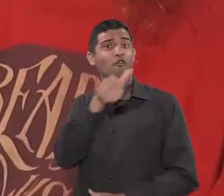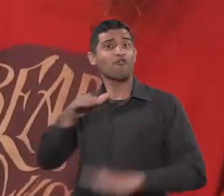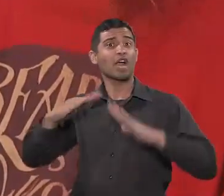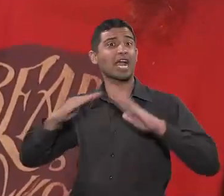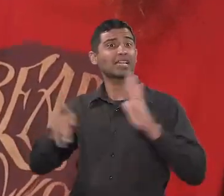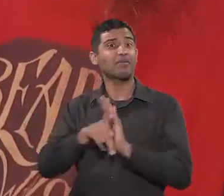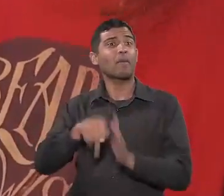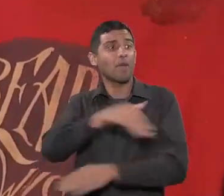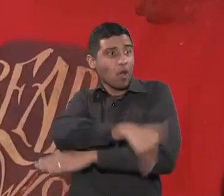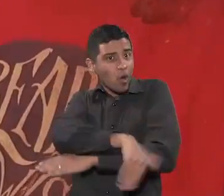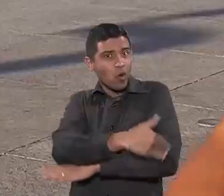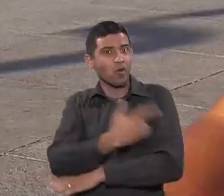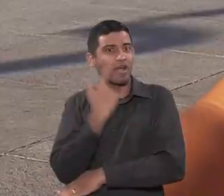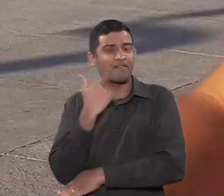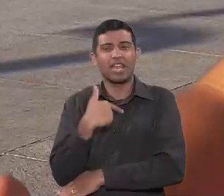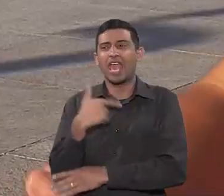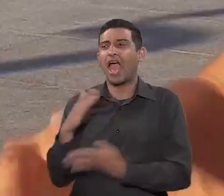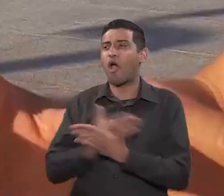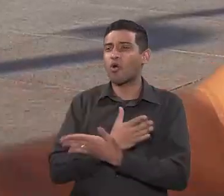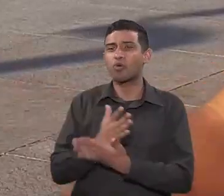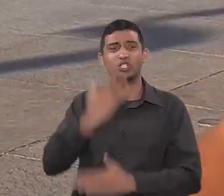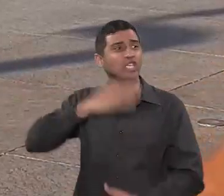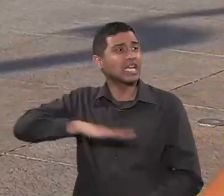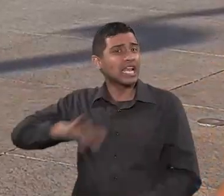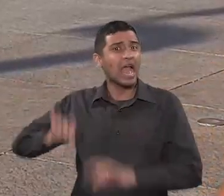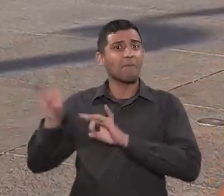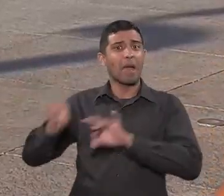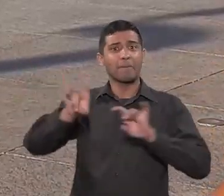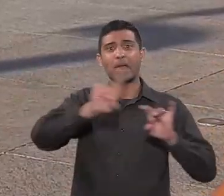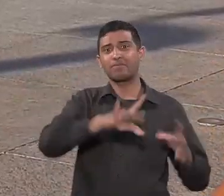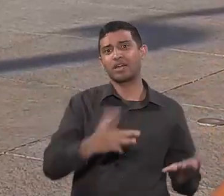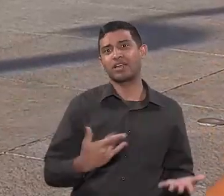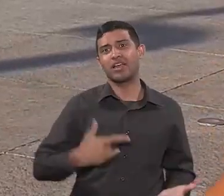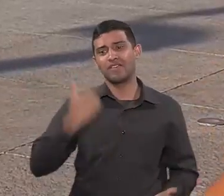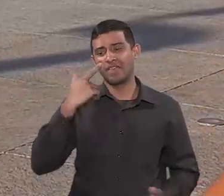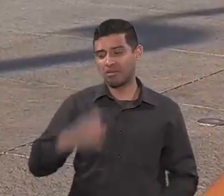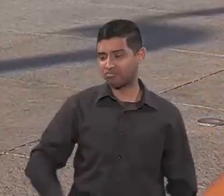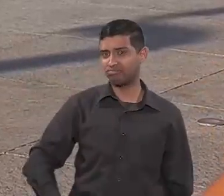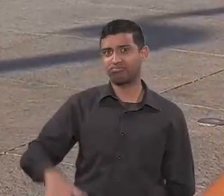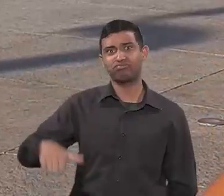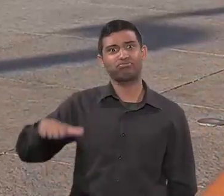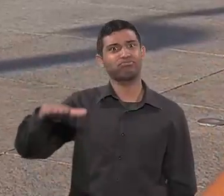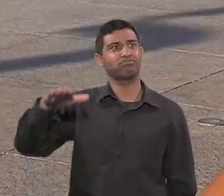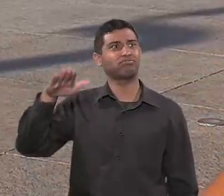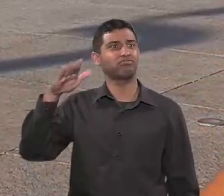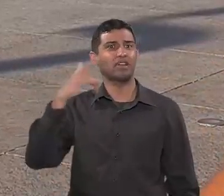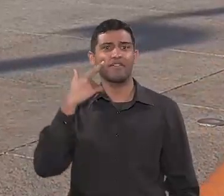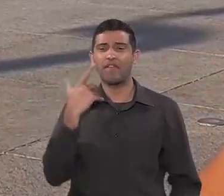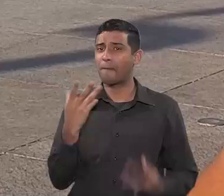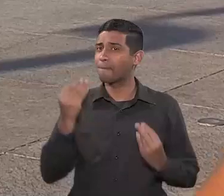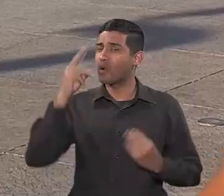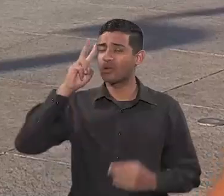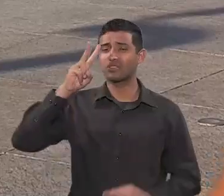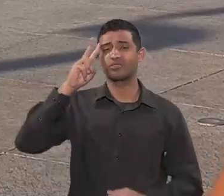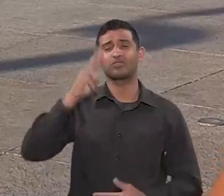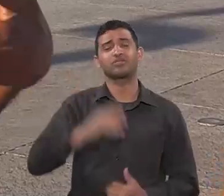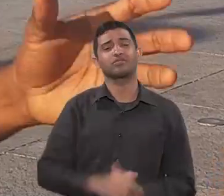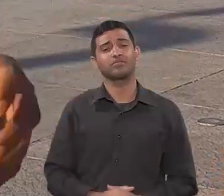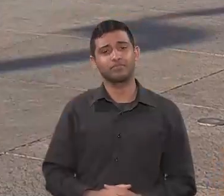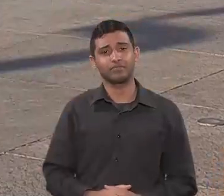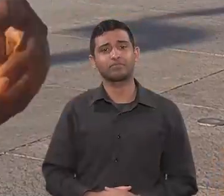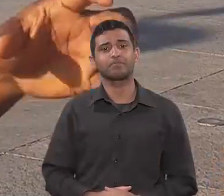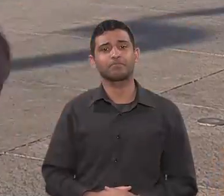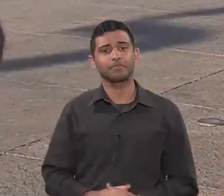desde criança, então, né, institucionalizados desde pequeno. São muitas histórias, muitas, né? Histórias. E que as